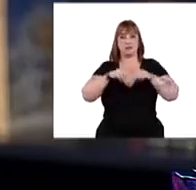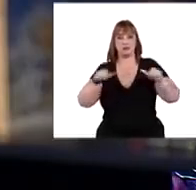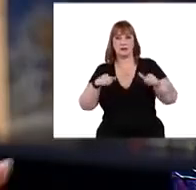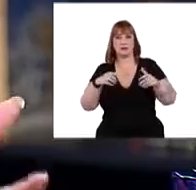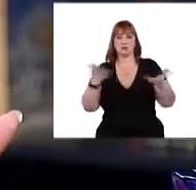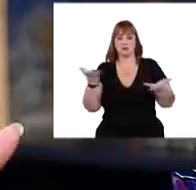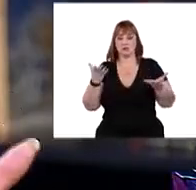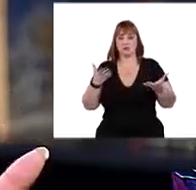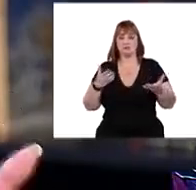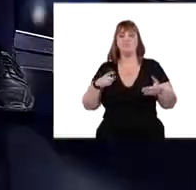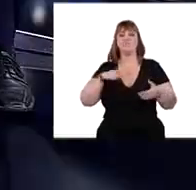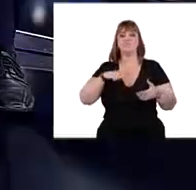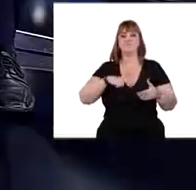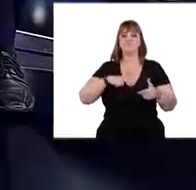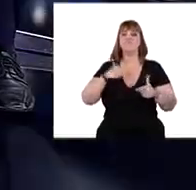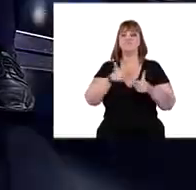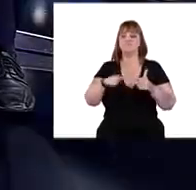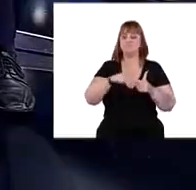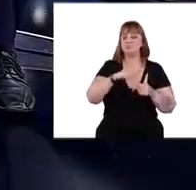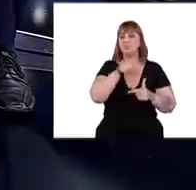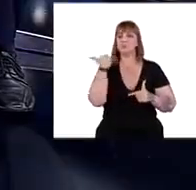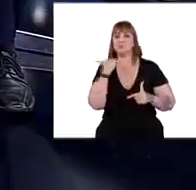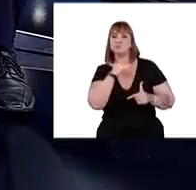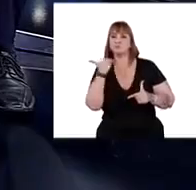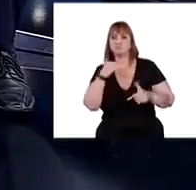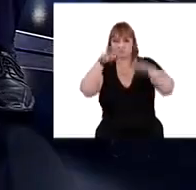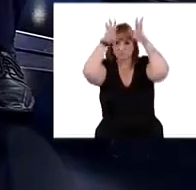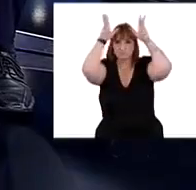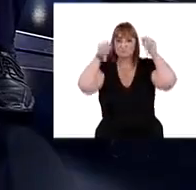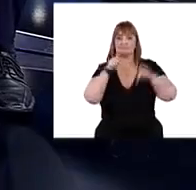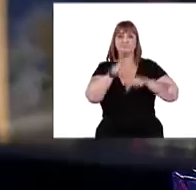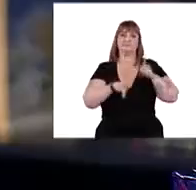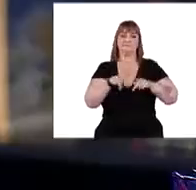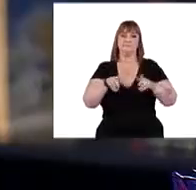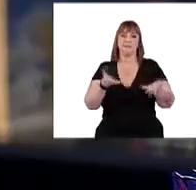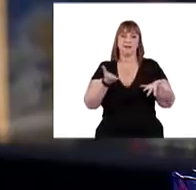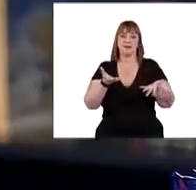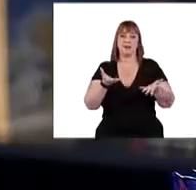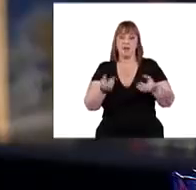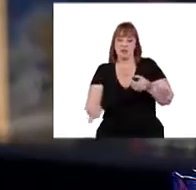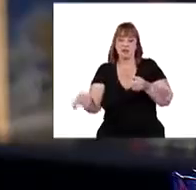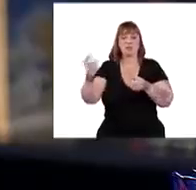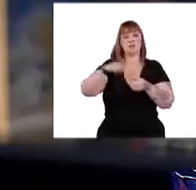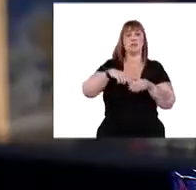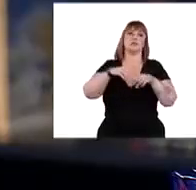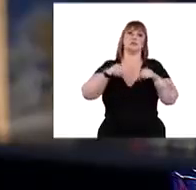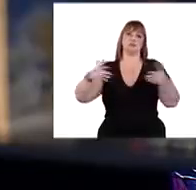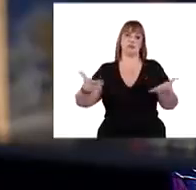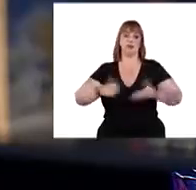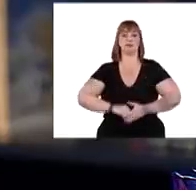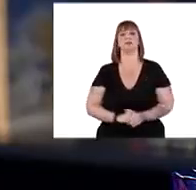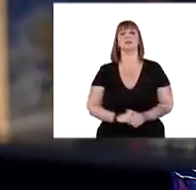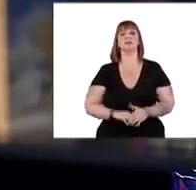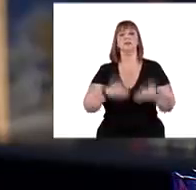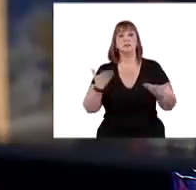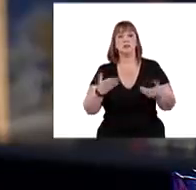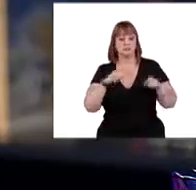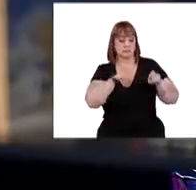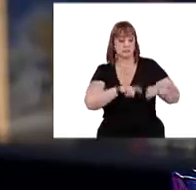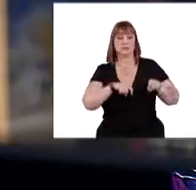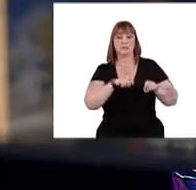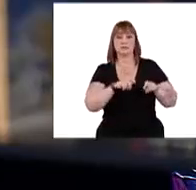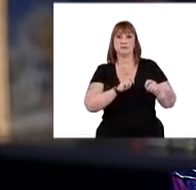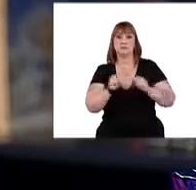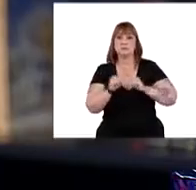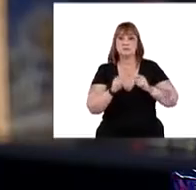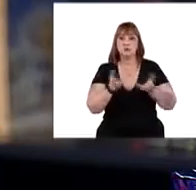muita morte de indígenas, né? Para poder eles rever, né? E ter seu território de volta. Então, assim, o agronegócio